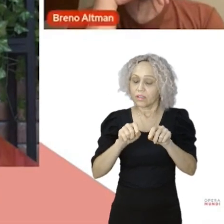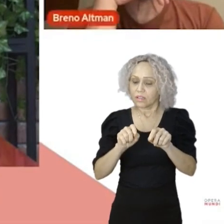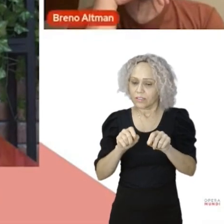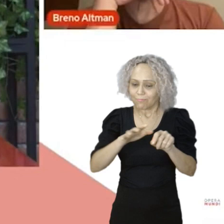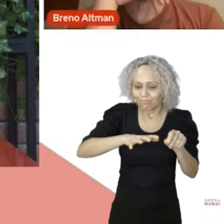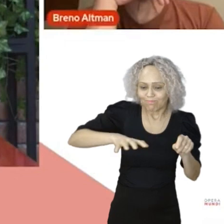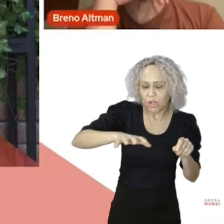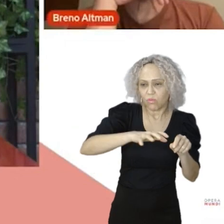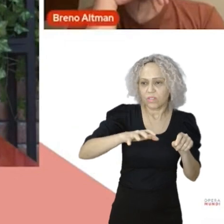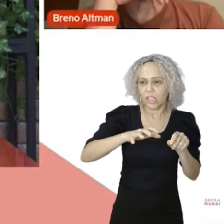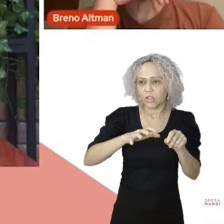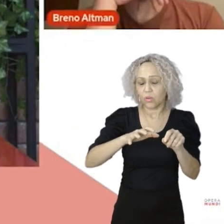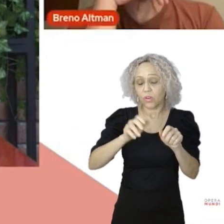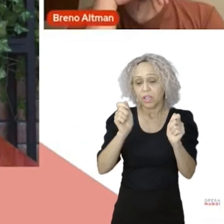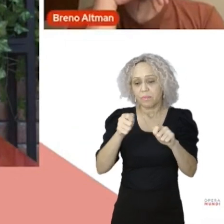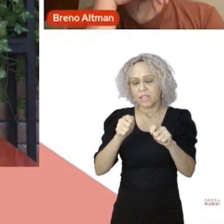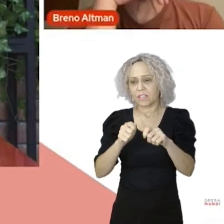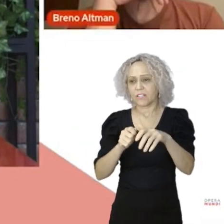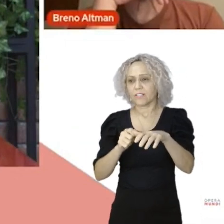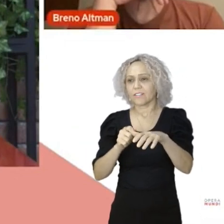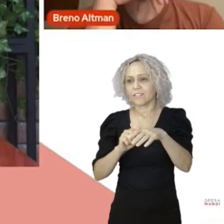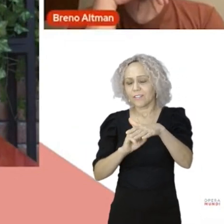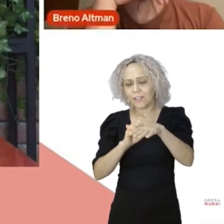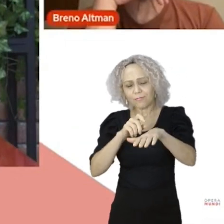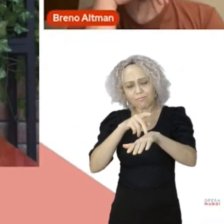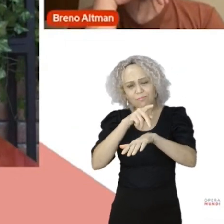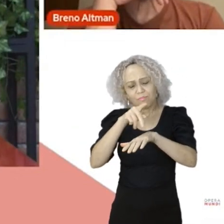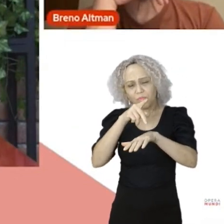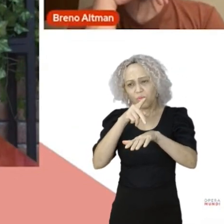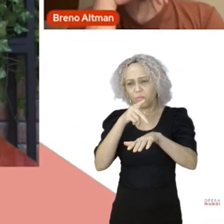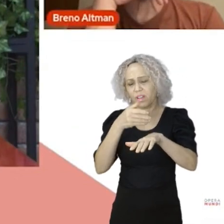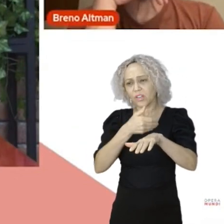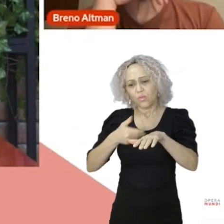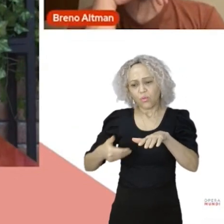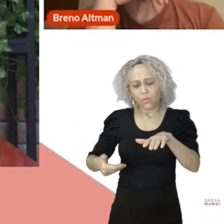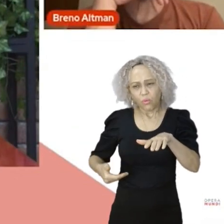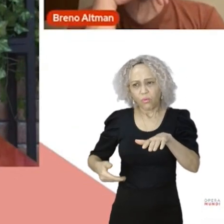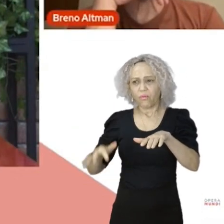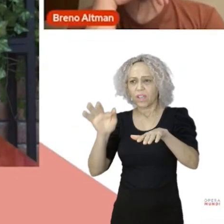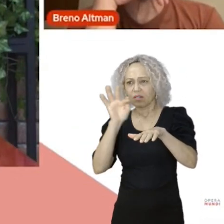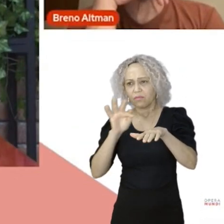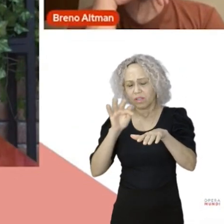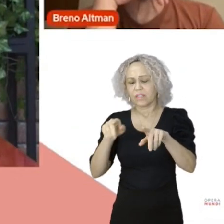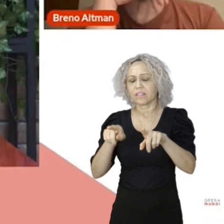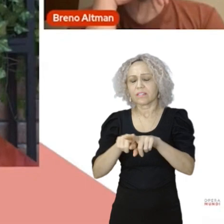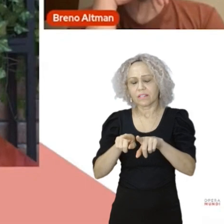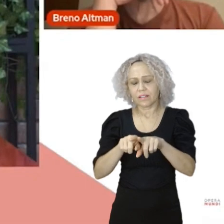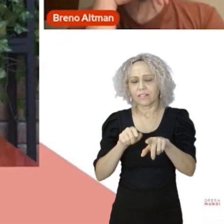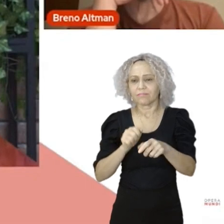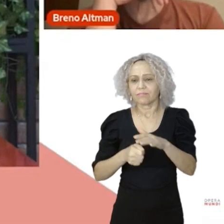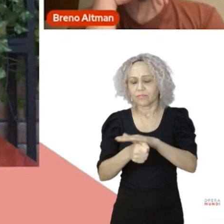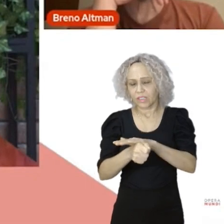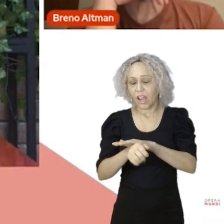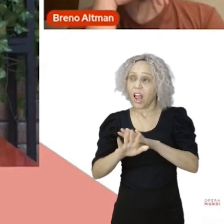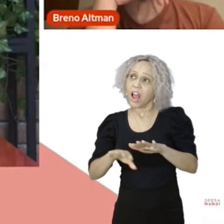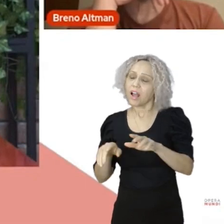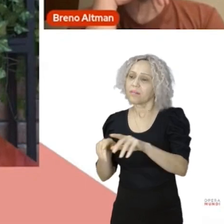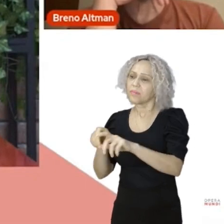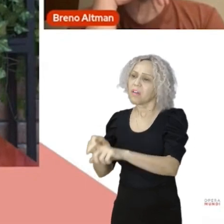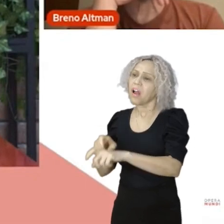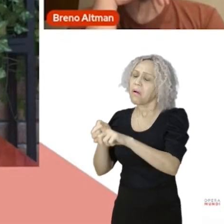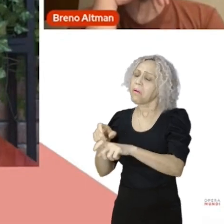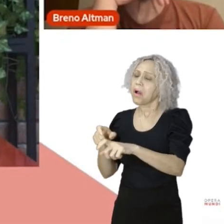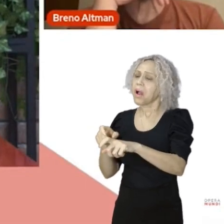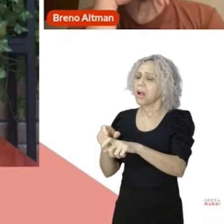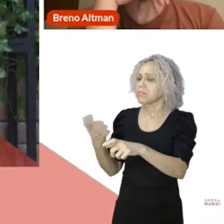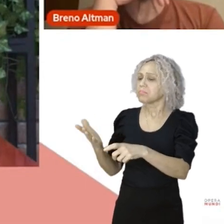setor que, veja, depende do Estado, né? Às vezes o pessoal diz assim, não, é porque o agro está trazendo a riqueza do país. É verdade, o